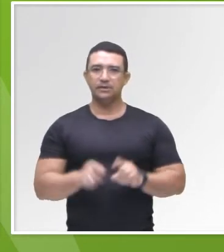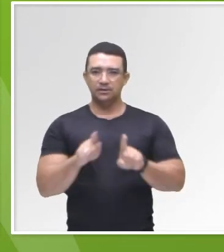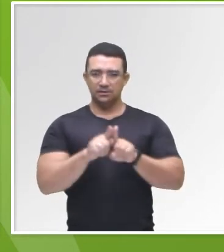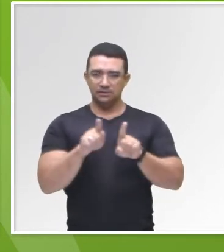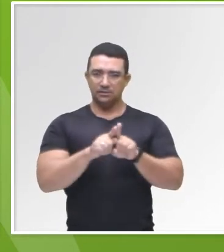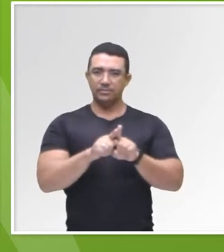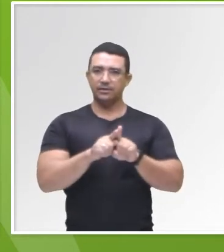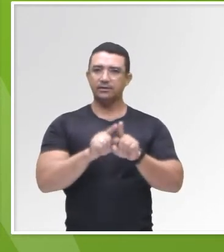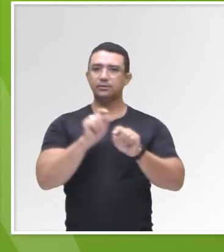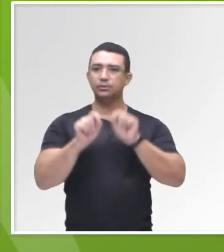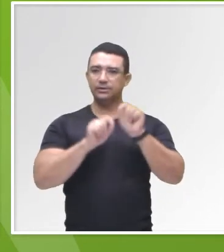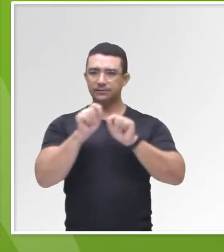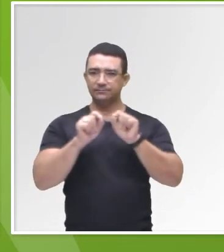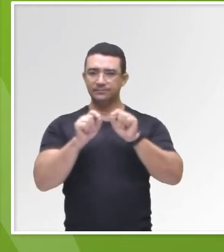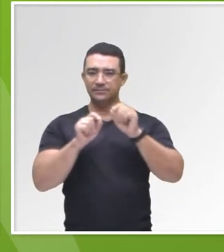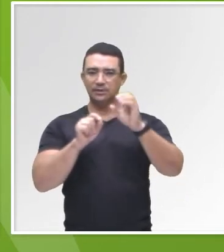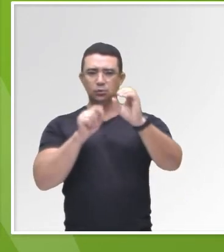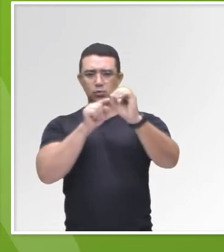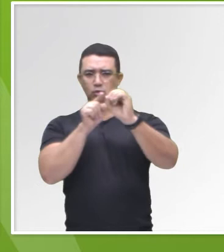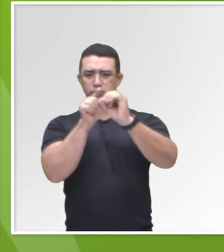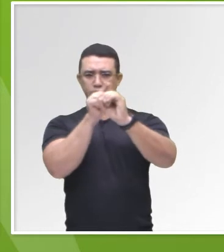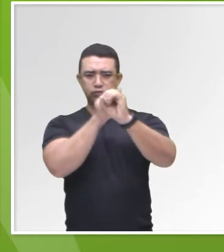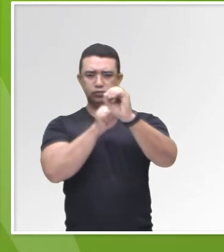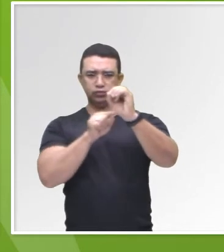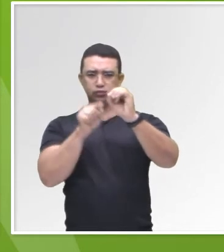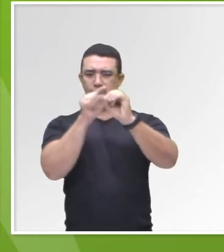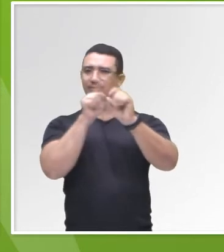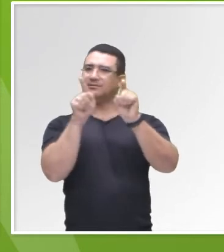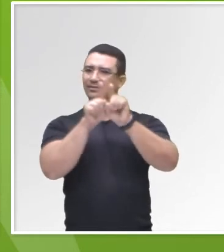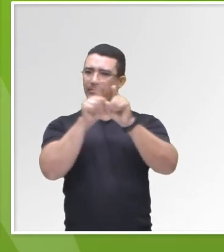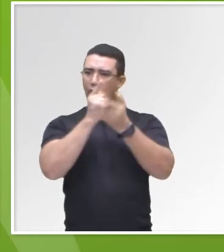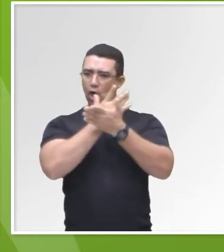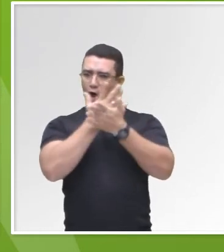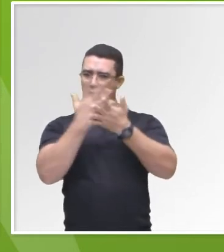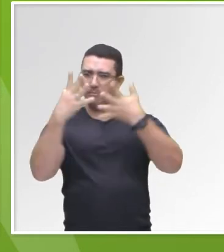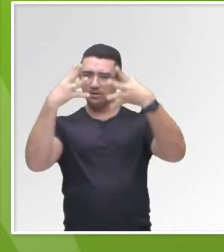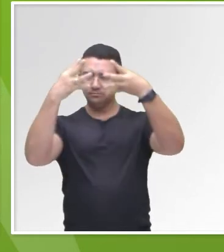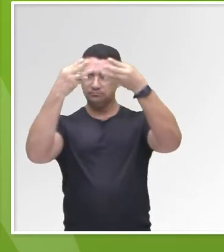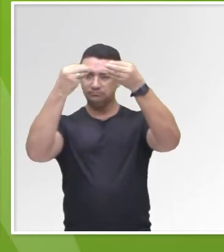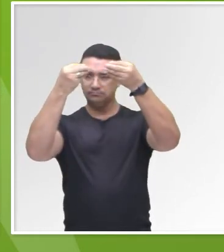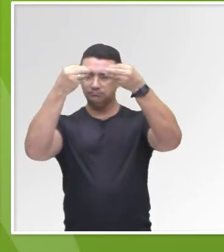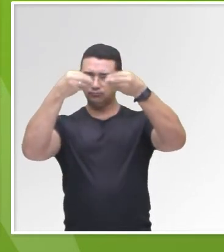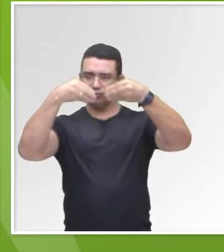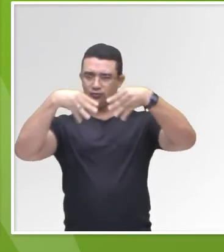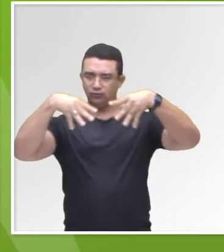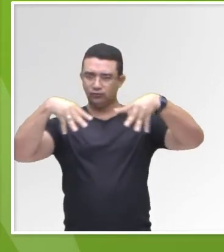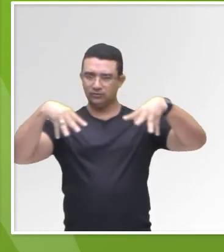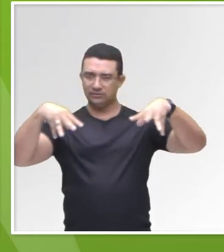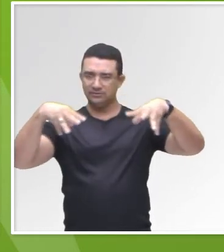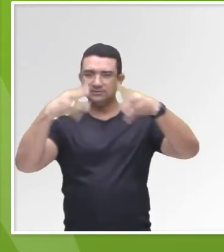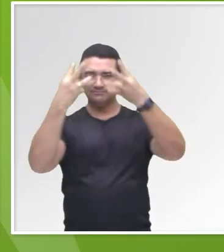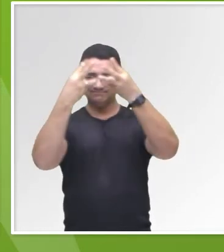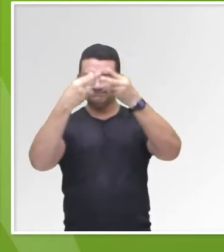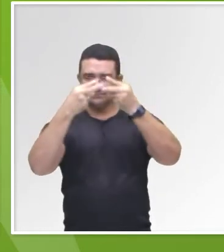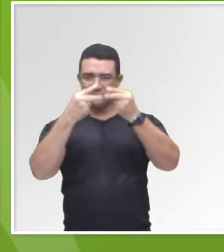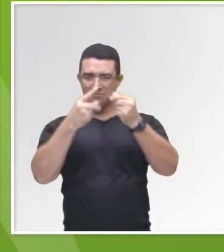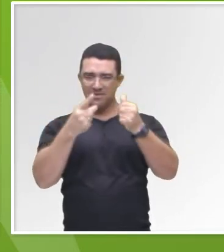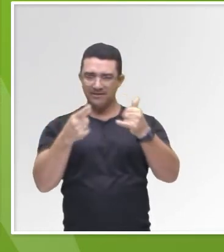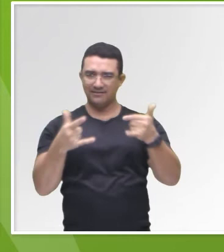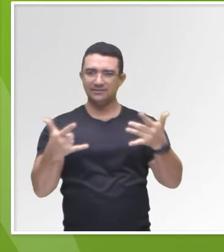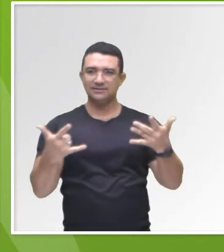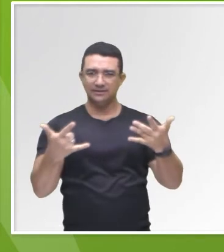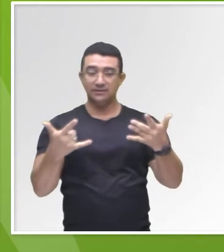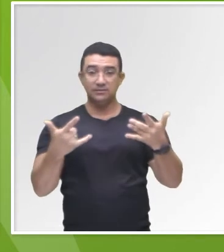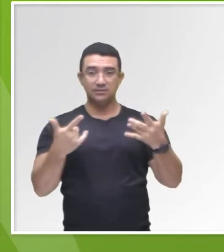se desfazer, né? Porque os cromossomos eles precisam ocupar outras regiões aí dessa célula. Então, como a